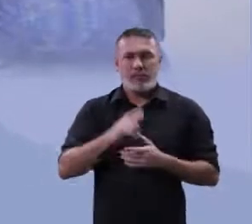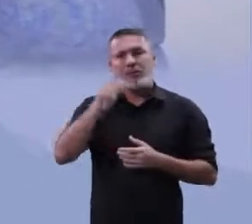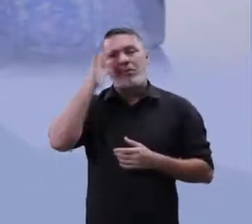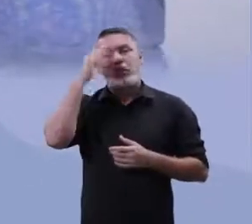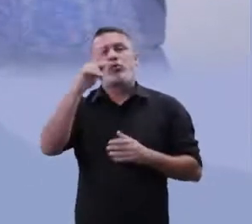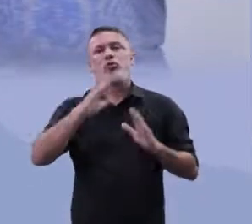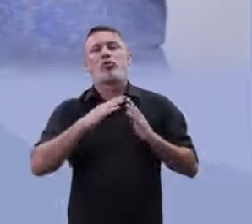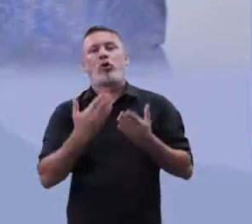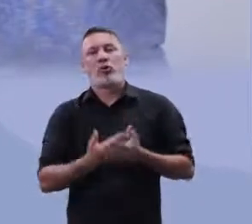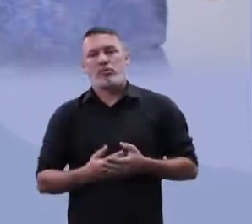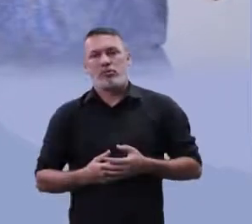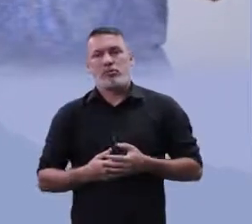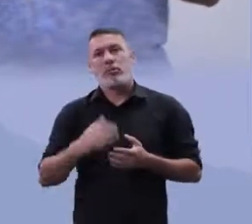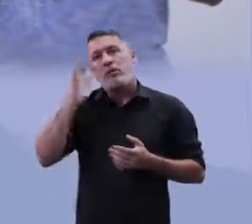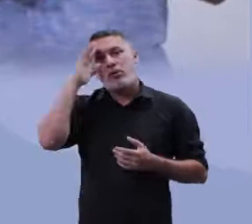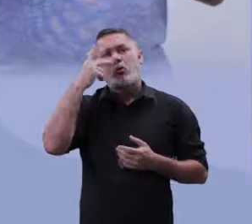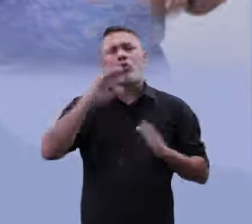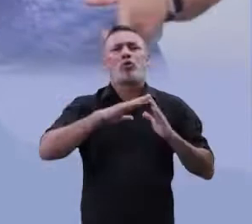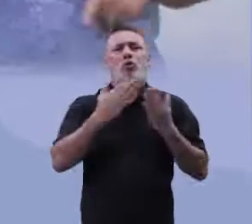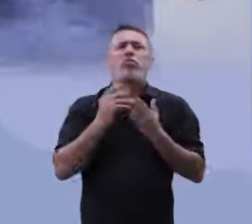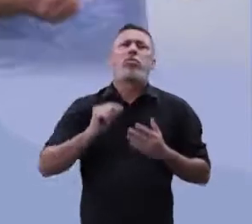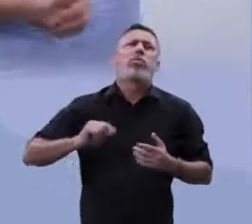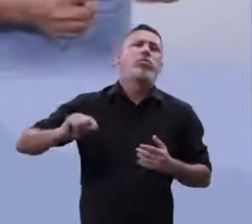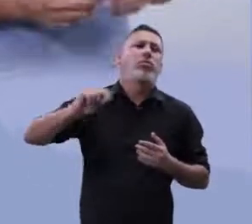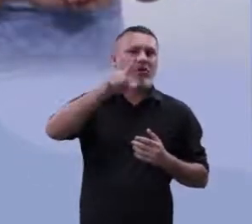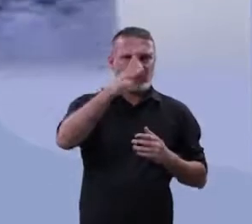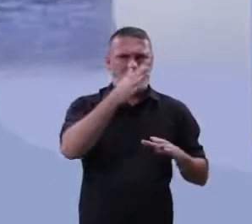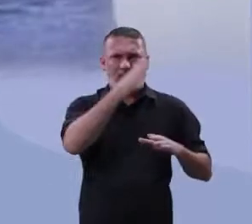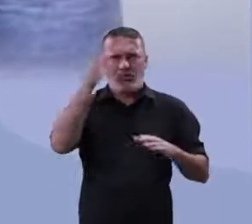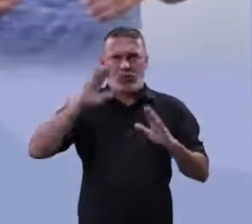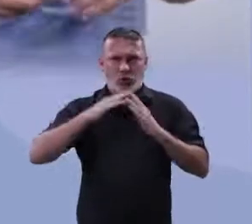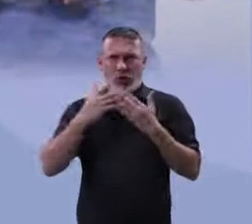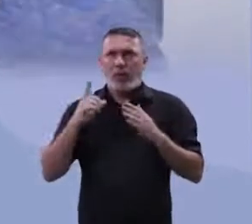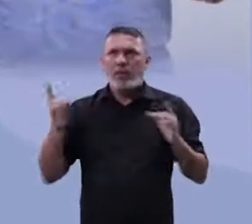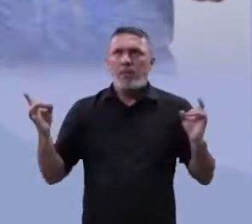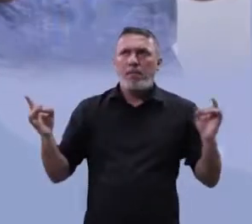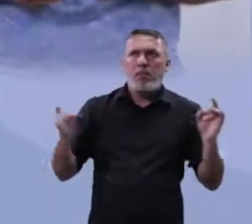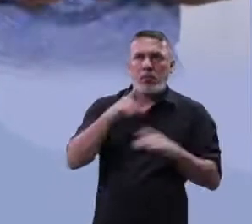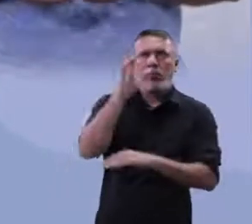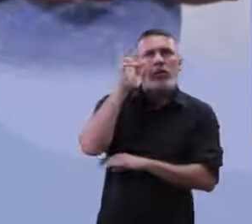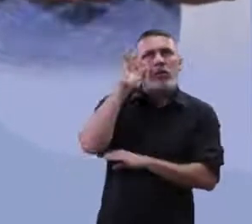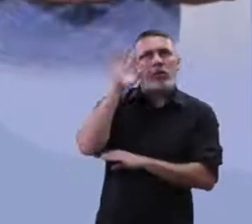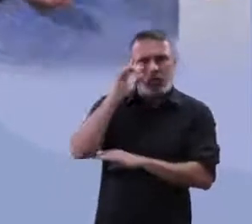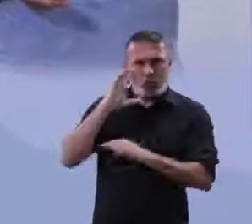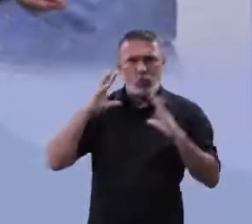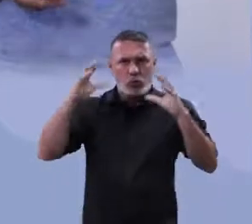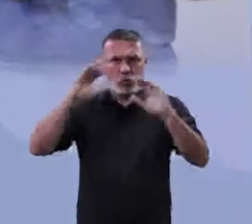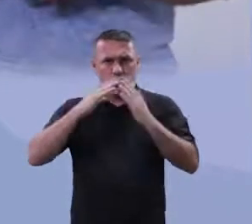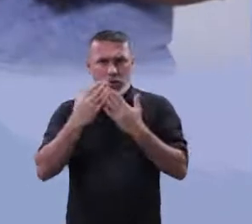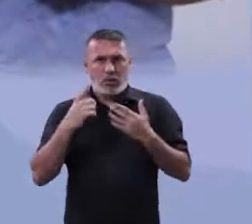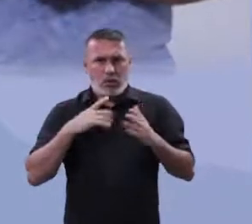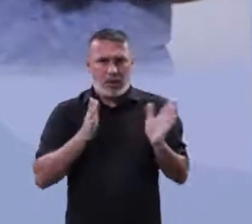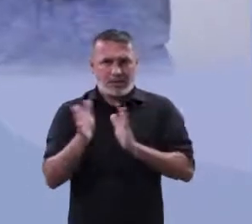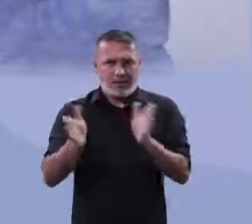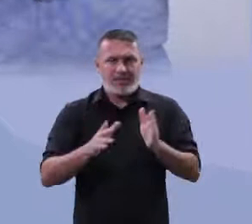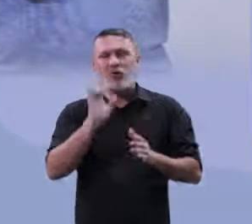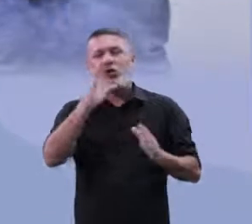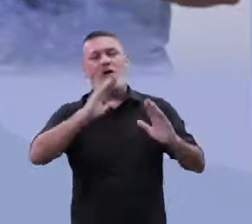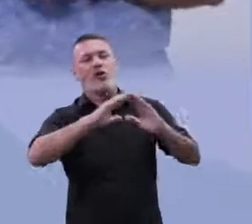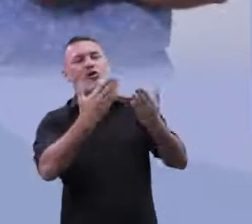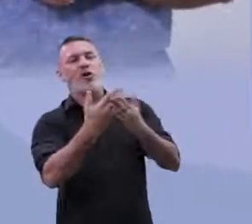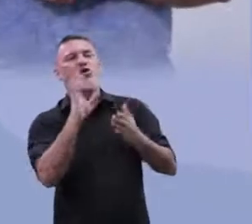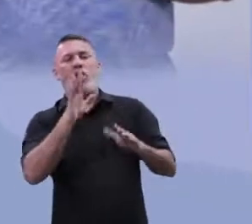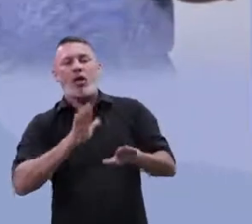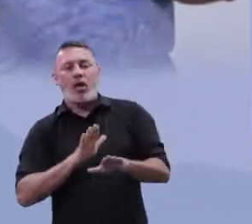Pensa na sua escola, ou pensa em todas as escolas. Todas as escolas que você já foi, ela é acessível a todos? Ah, fizeram a rampinha logo na entrada, mas e